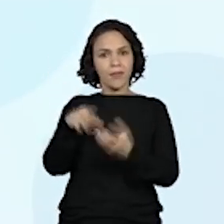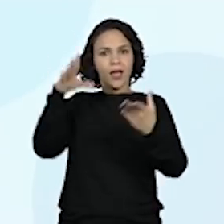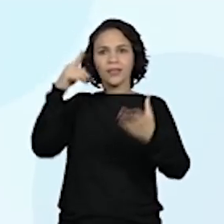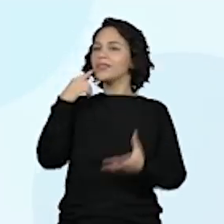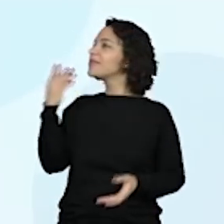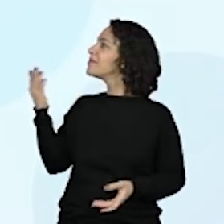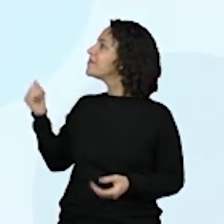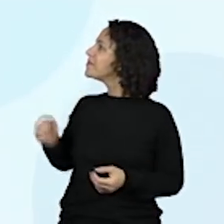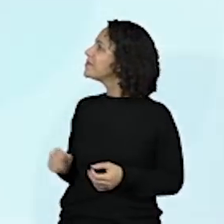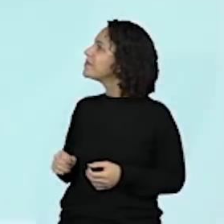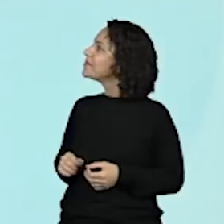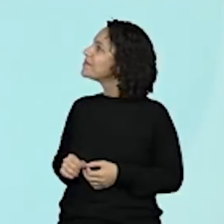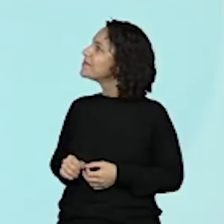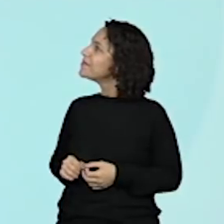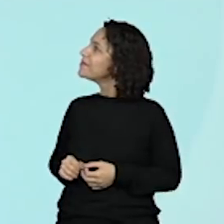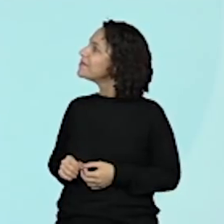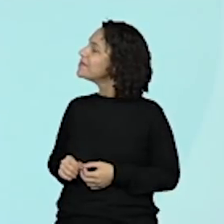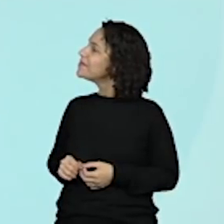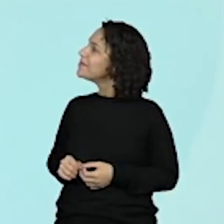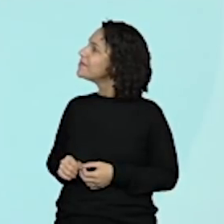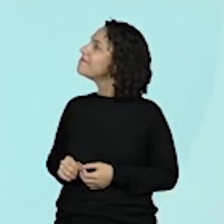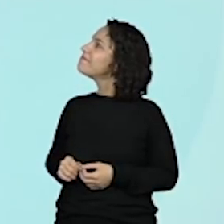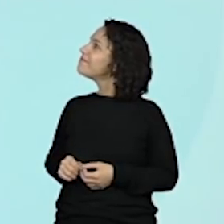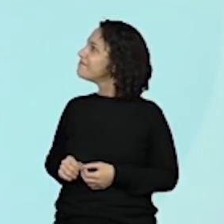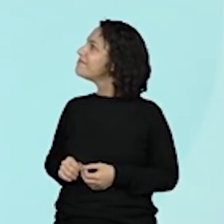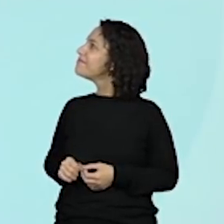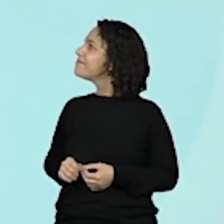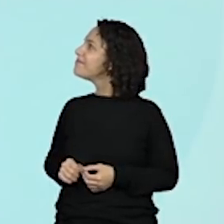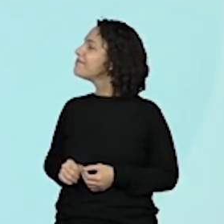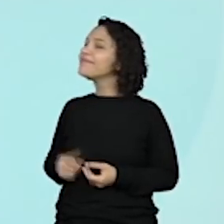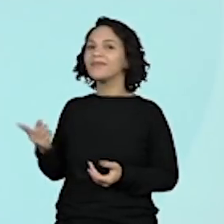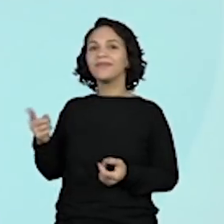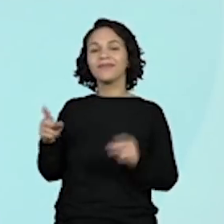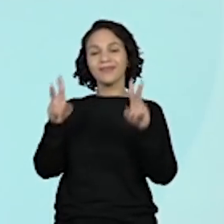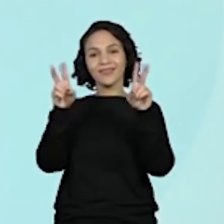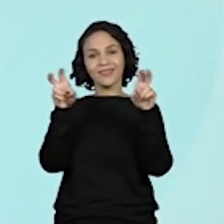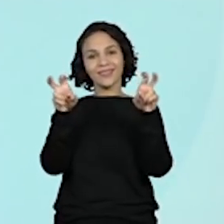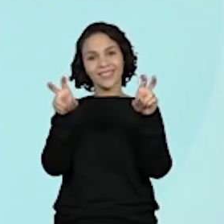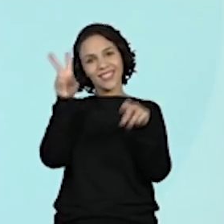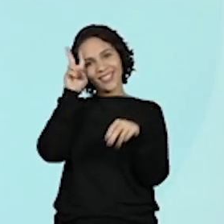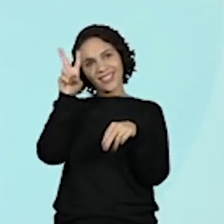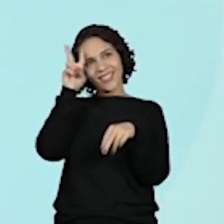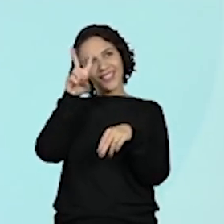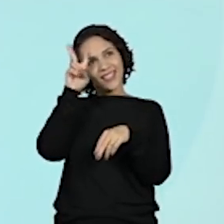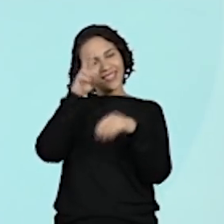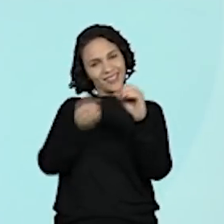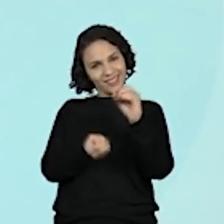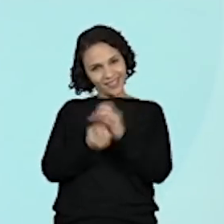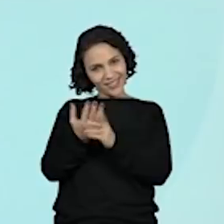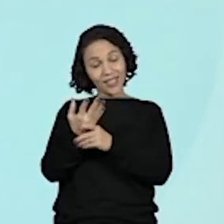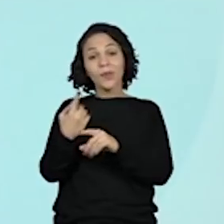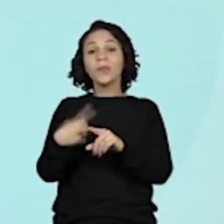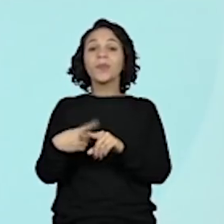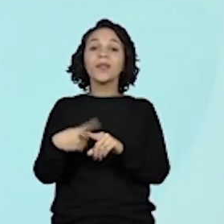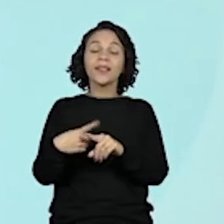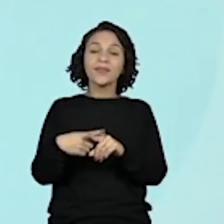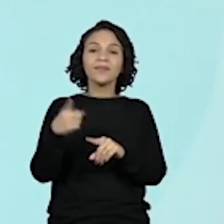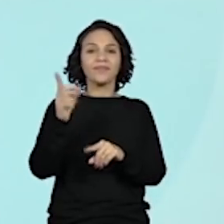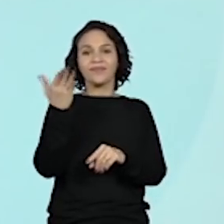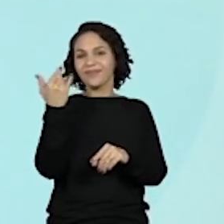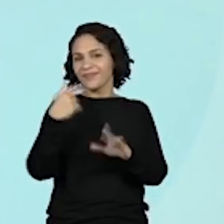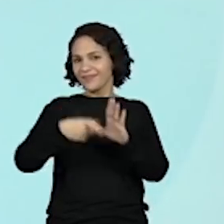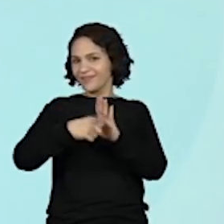apareceu um pássaro, não é? Nosso personagem aí do início da história apareceu. Porque a gente tinha falado de rei,